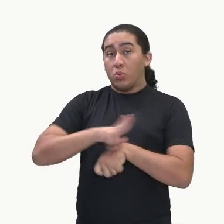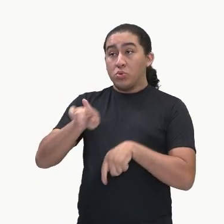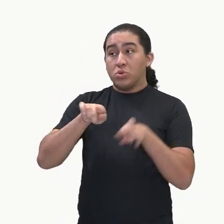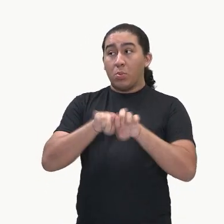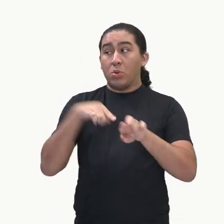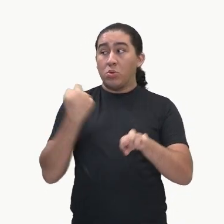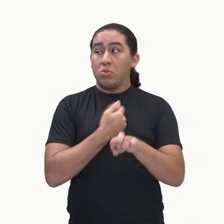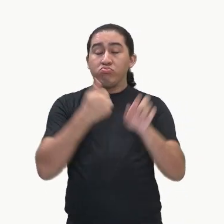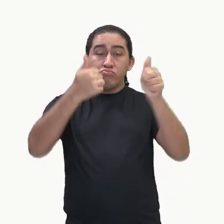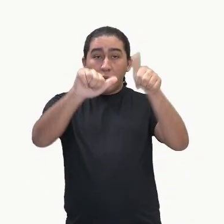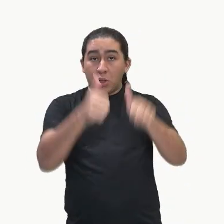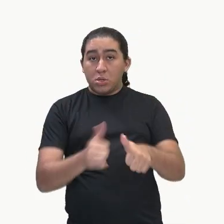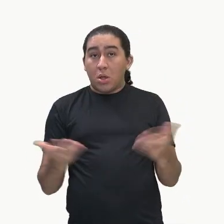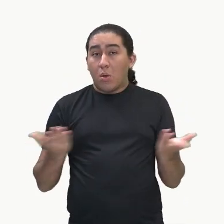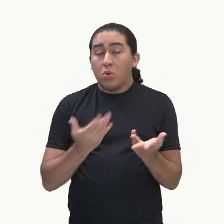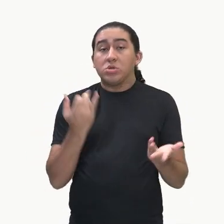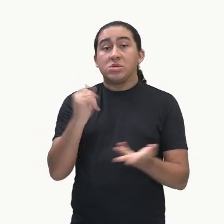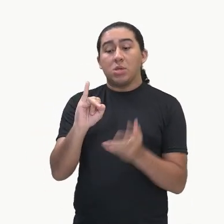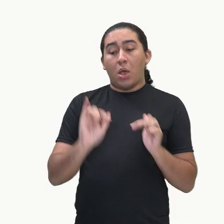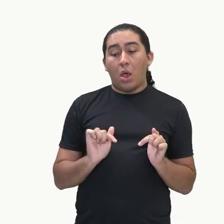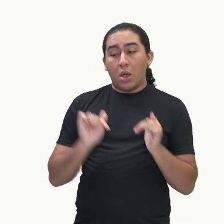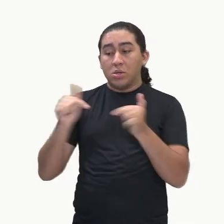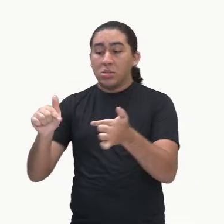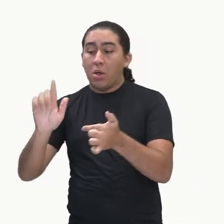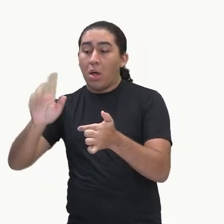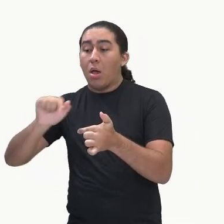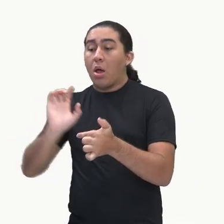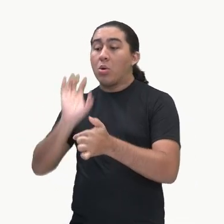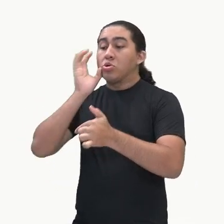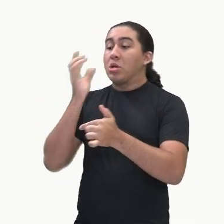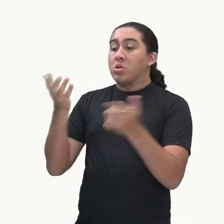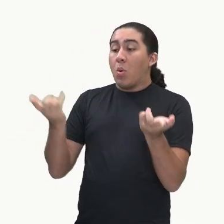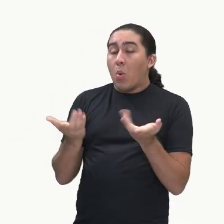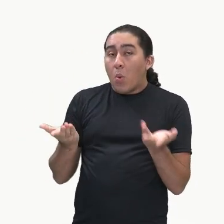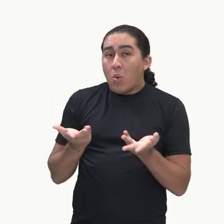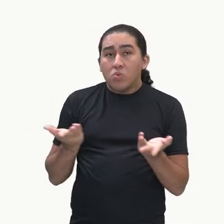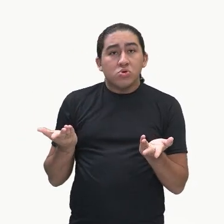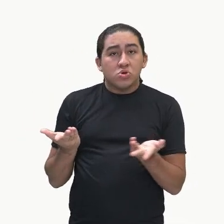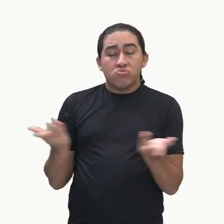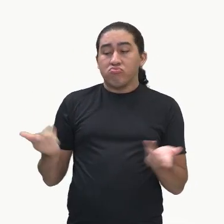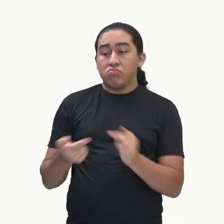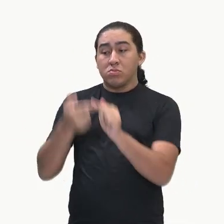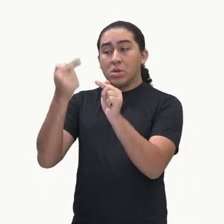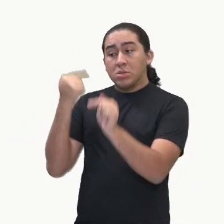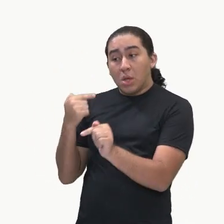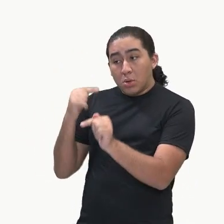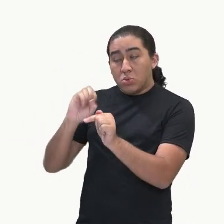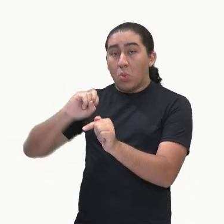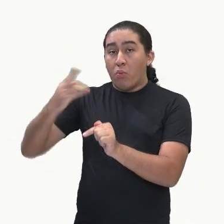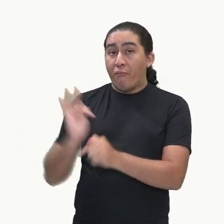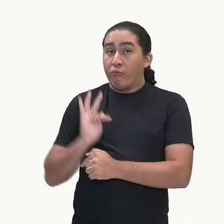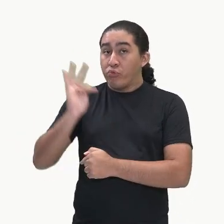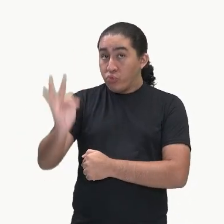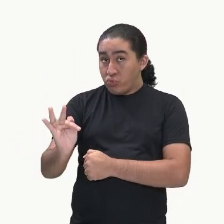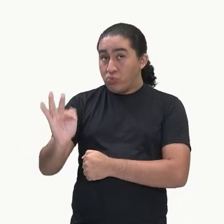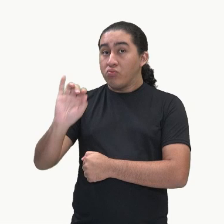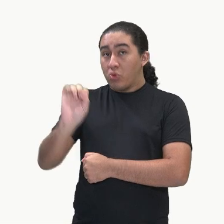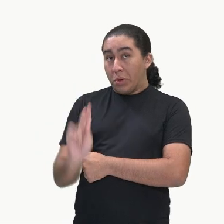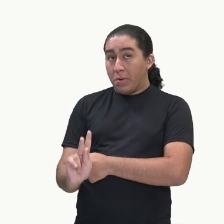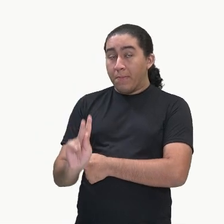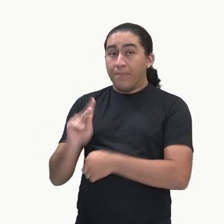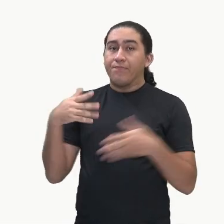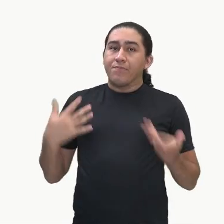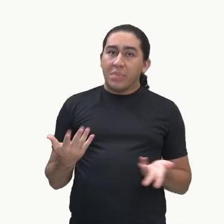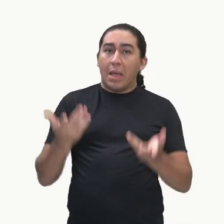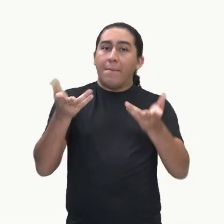verificaremos aqui se a ação ela ocorre no presente, no passado ou no futuro. Então, olha aqui,